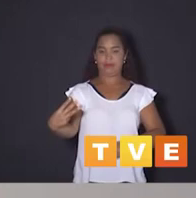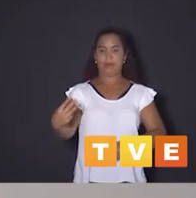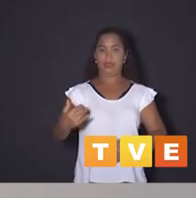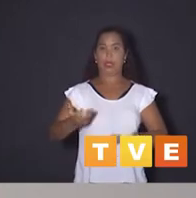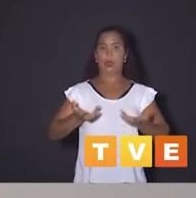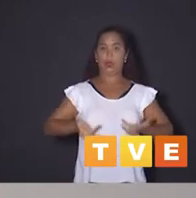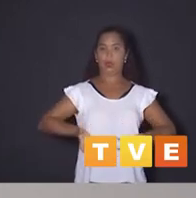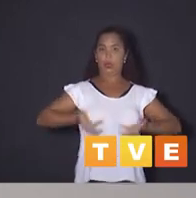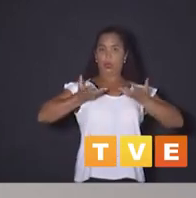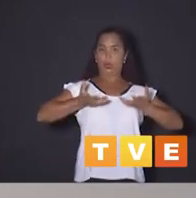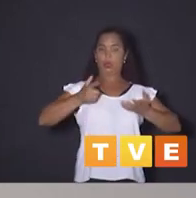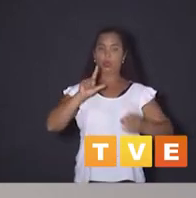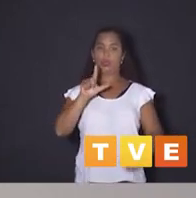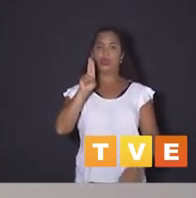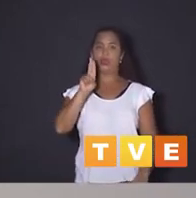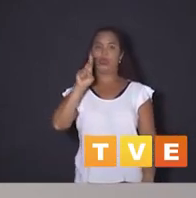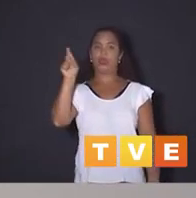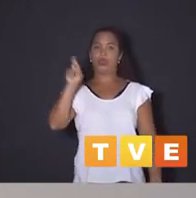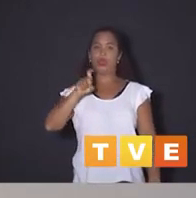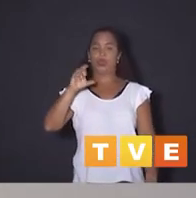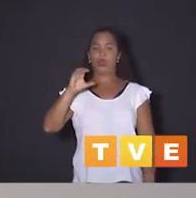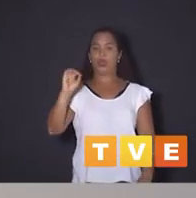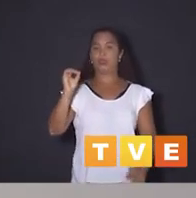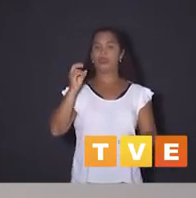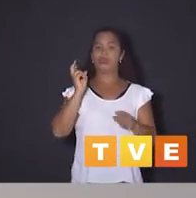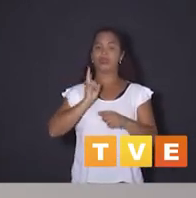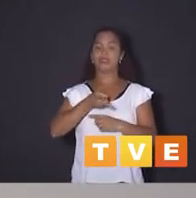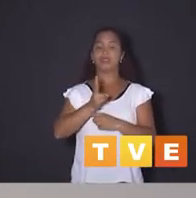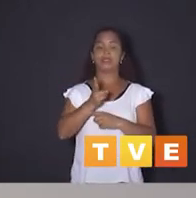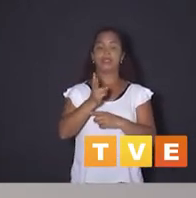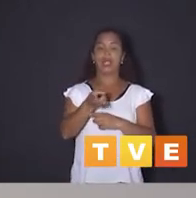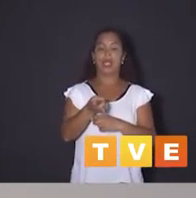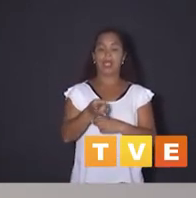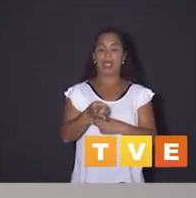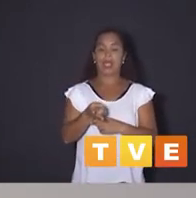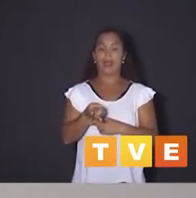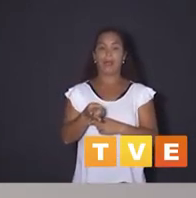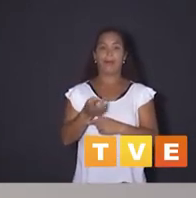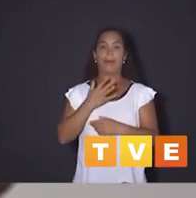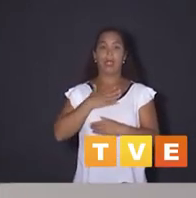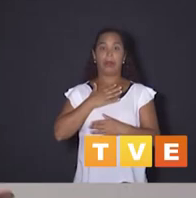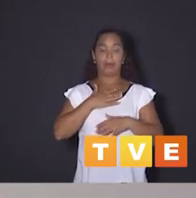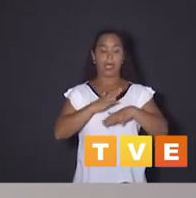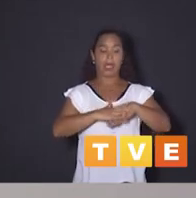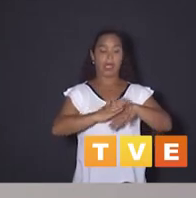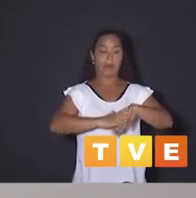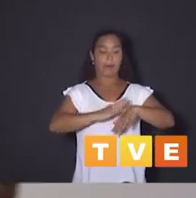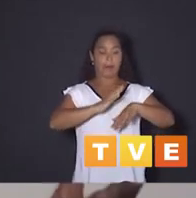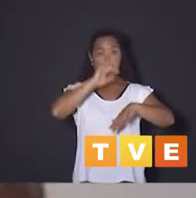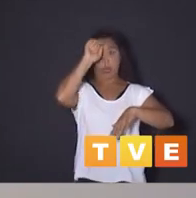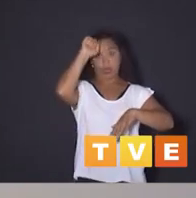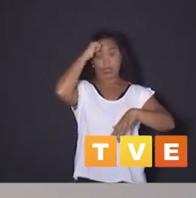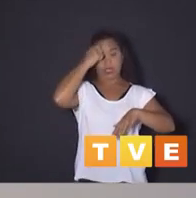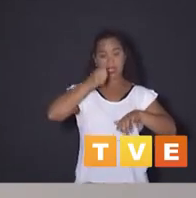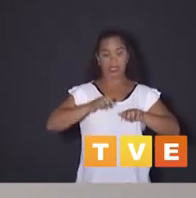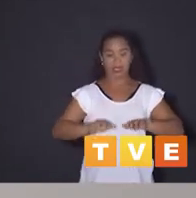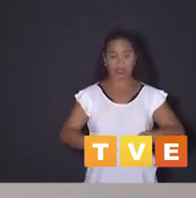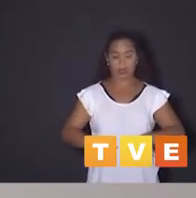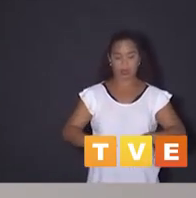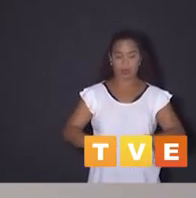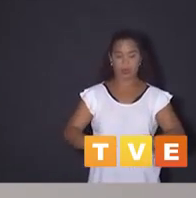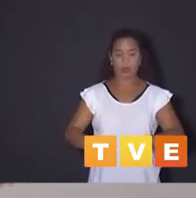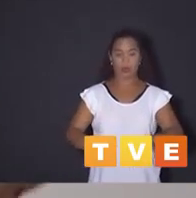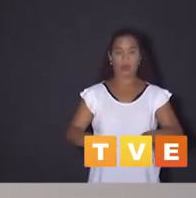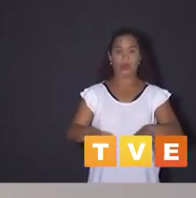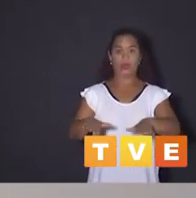porque o luxo sempre foi sustentado por mãos como as minhas nem por isso esse luxo ué é com